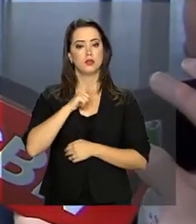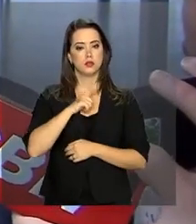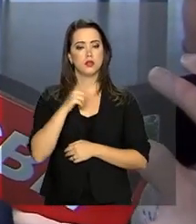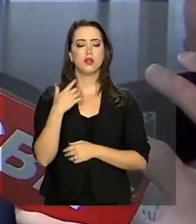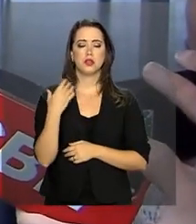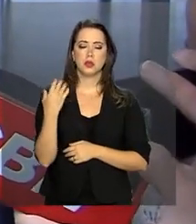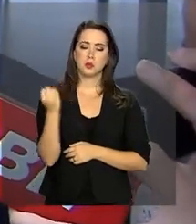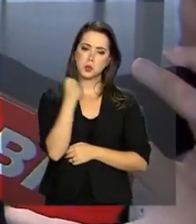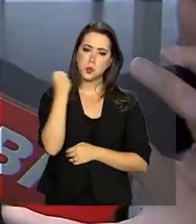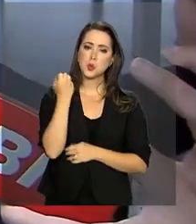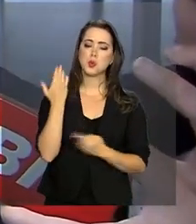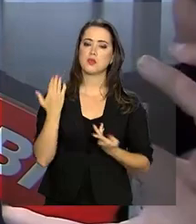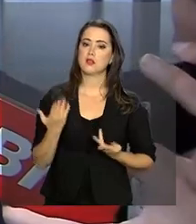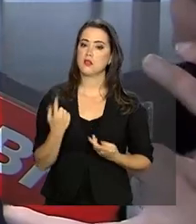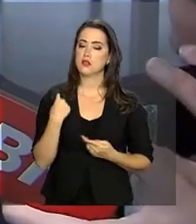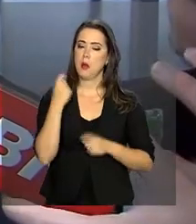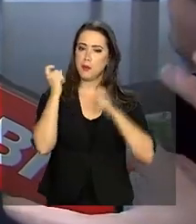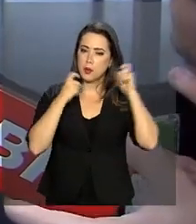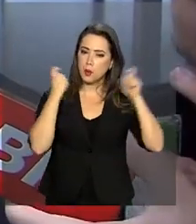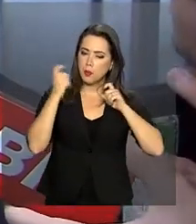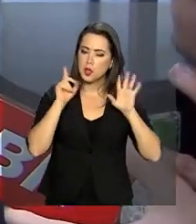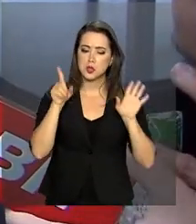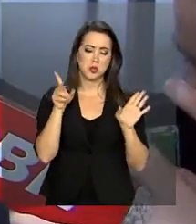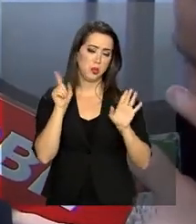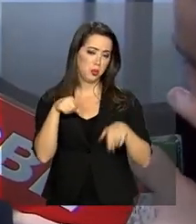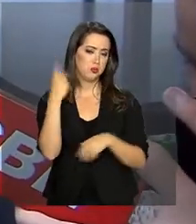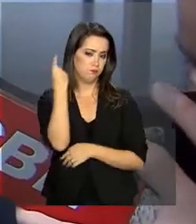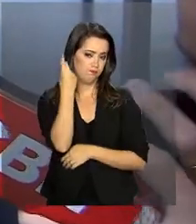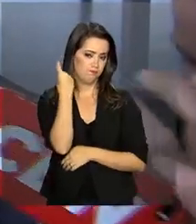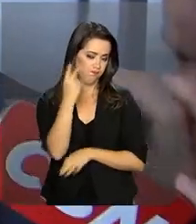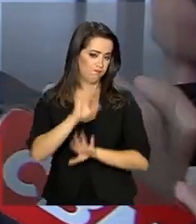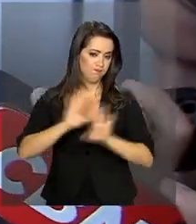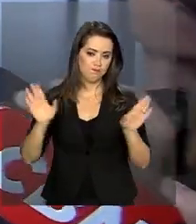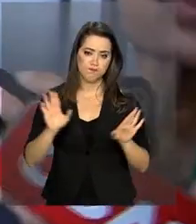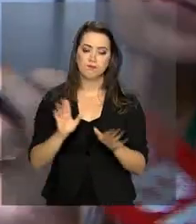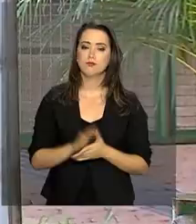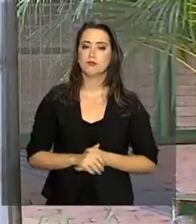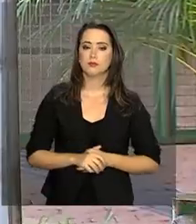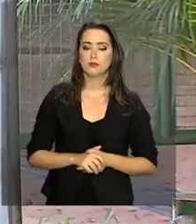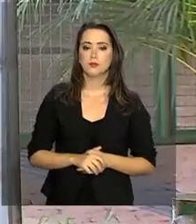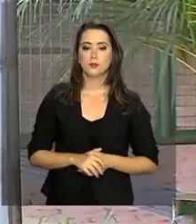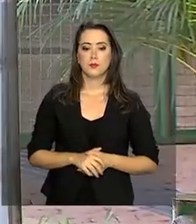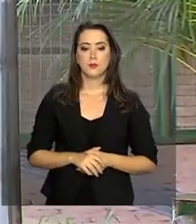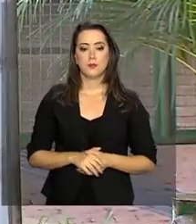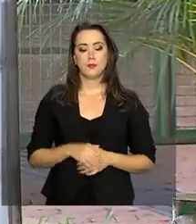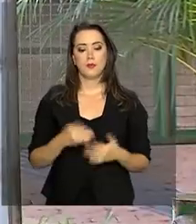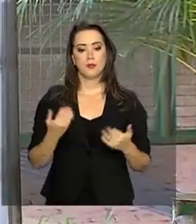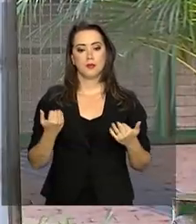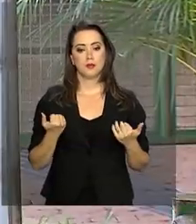um ganho, né? Há uma preocupação, mas é uma preocupação normal, né? Operacional.